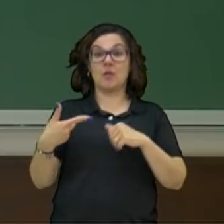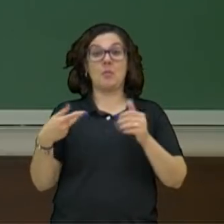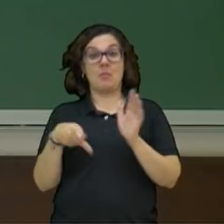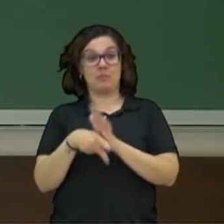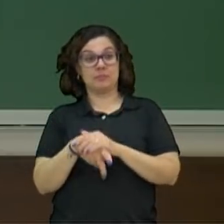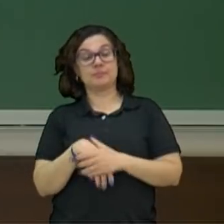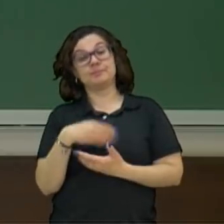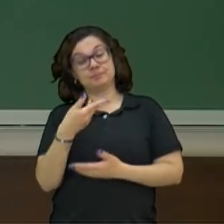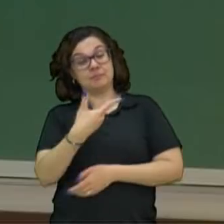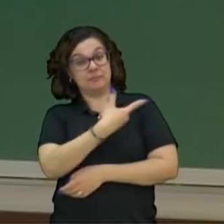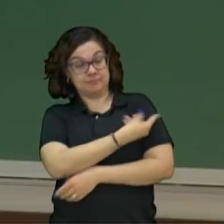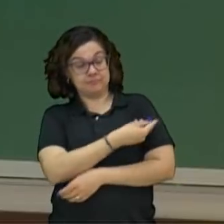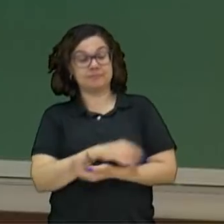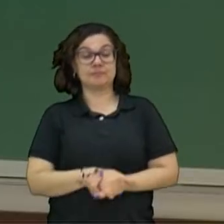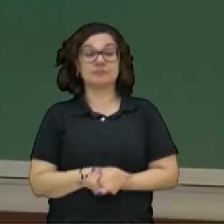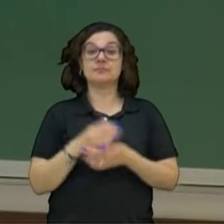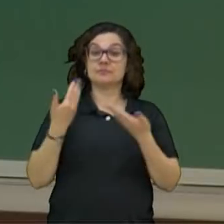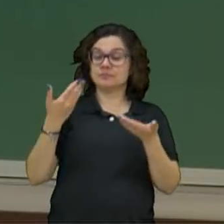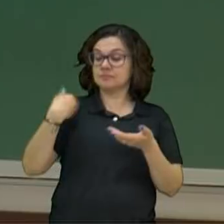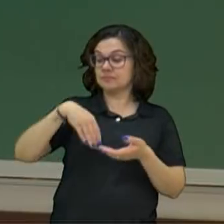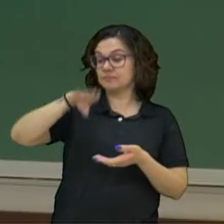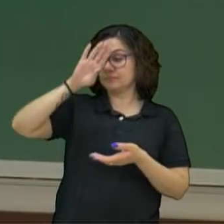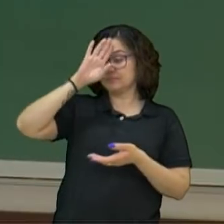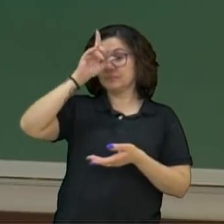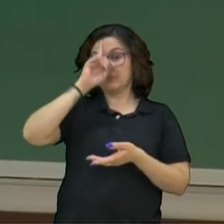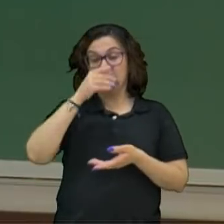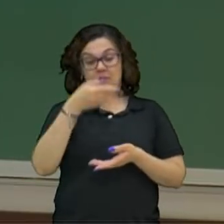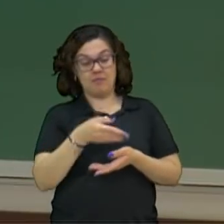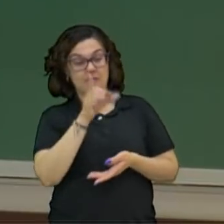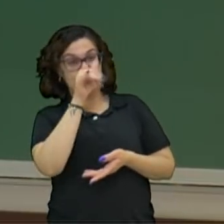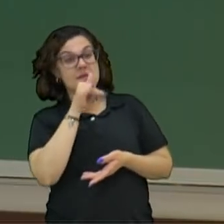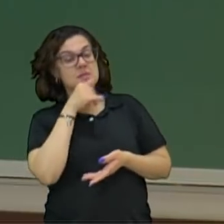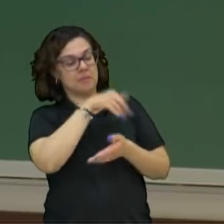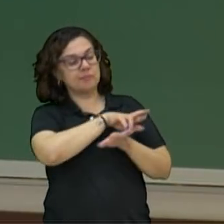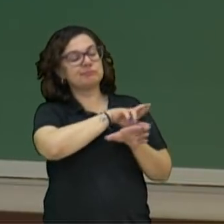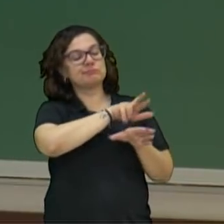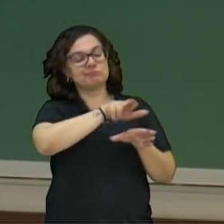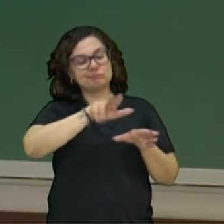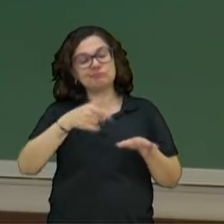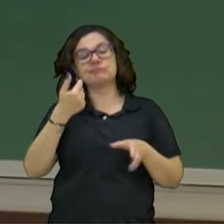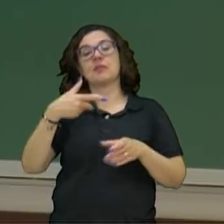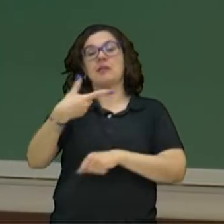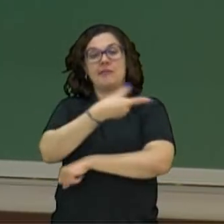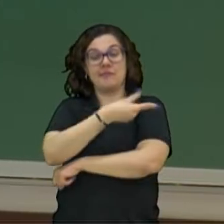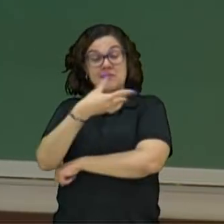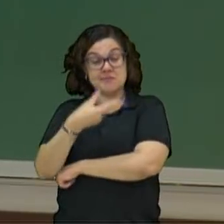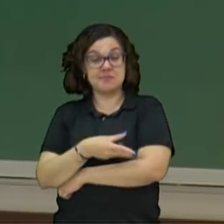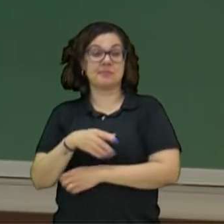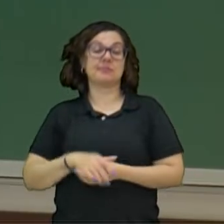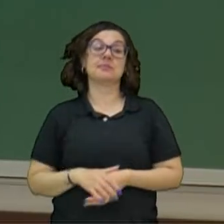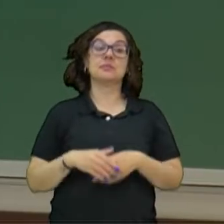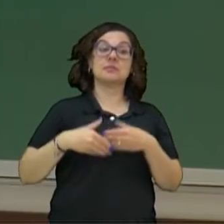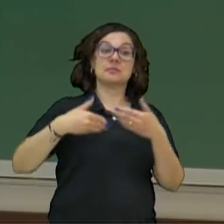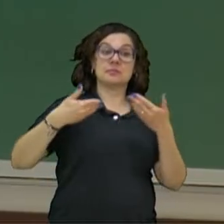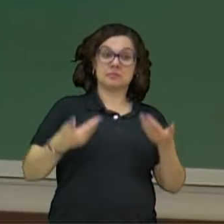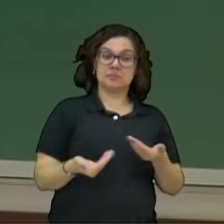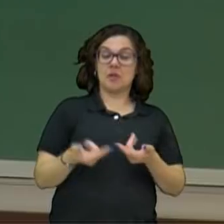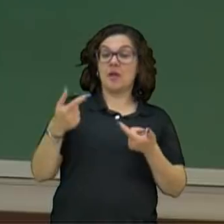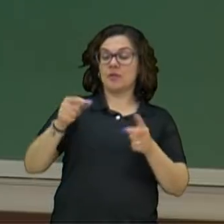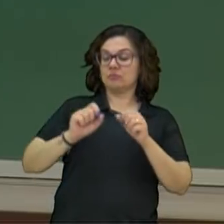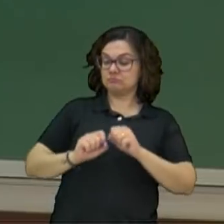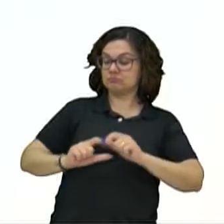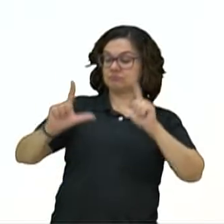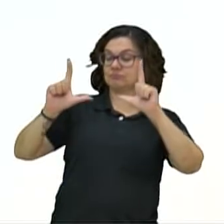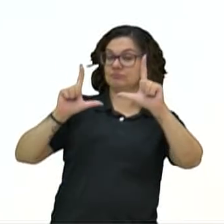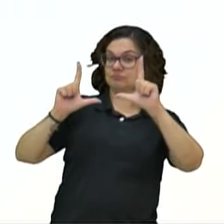anticorpos. Então, a febre amarela é um exemplo, né? Existem várias vacinas já, tá? E aí, aqui uma